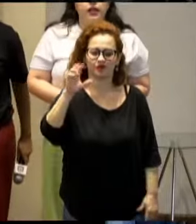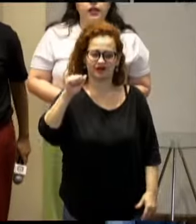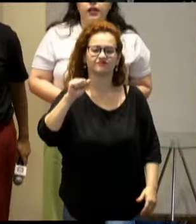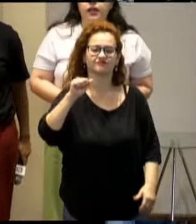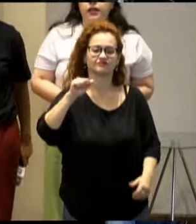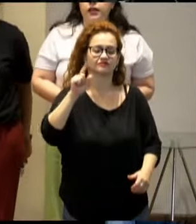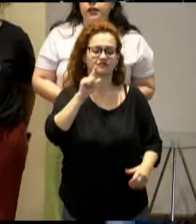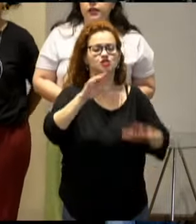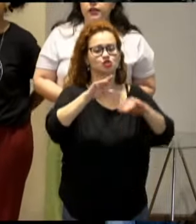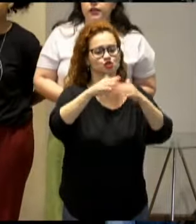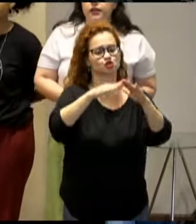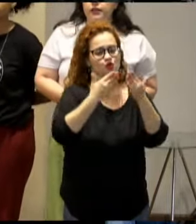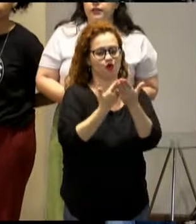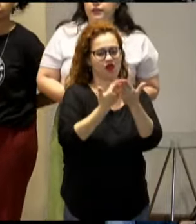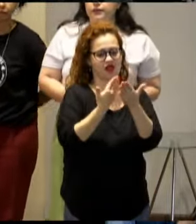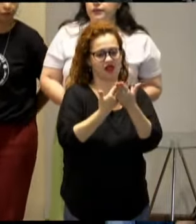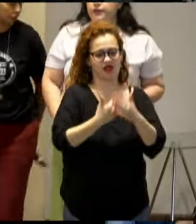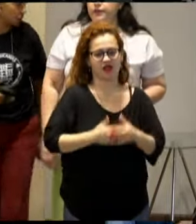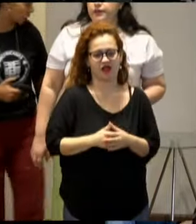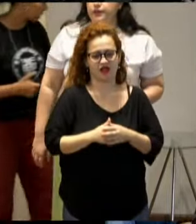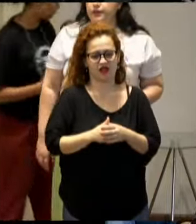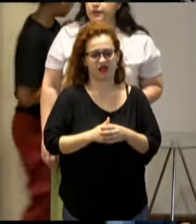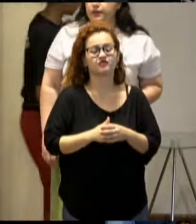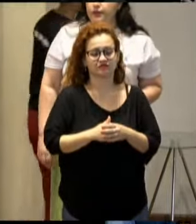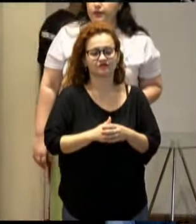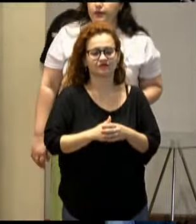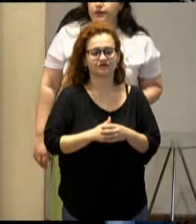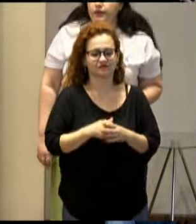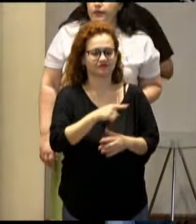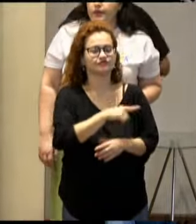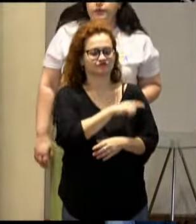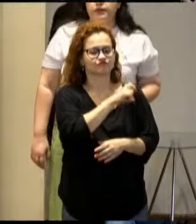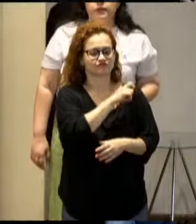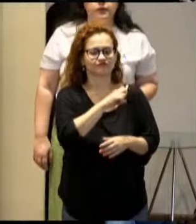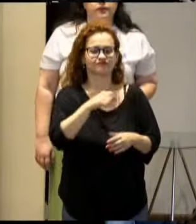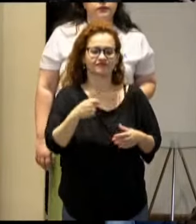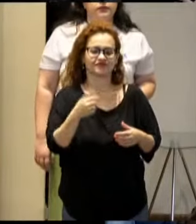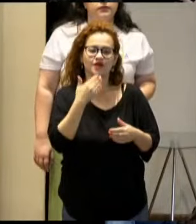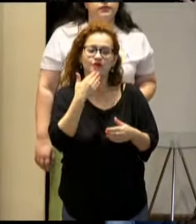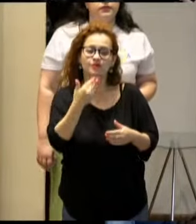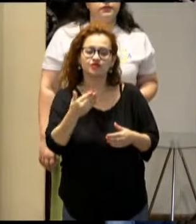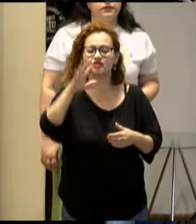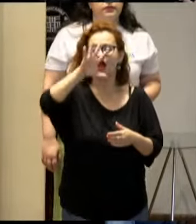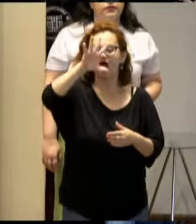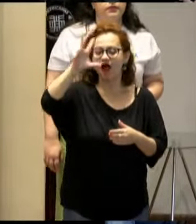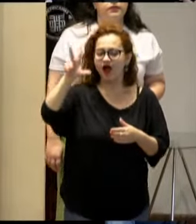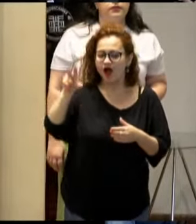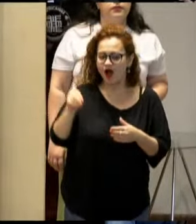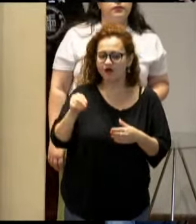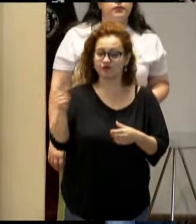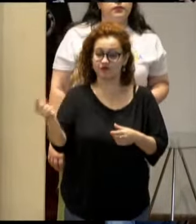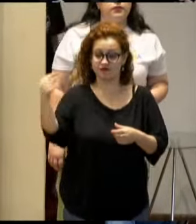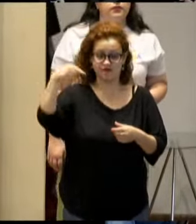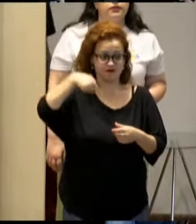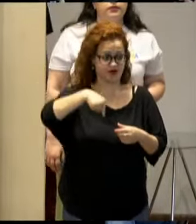Eu gostaria agora de pedir que as americanas subissem aqui ao